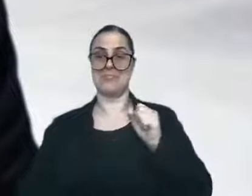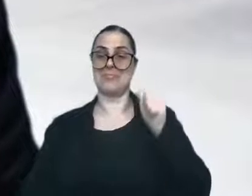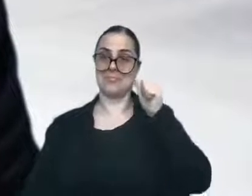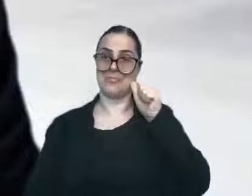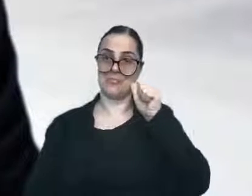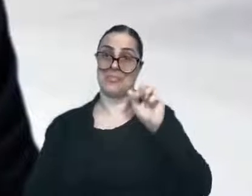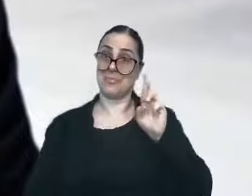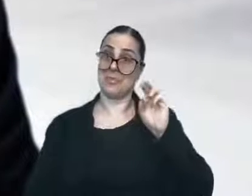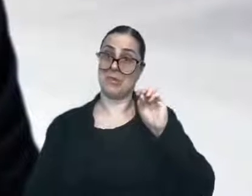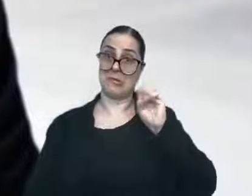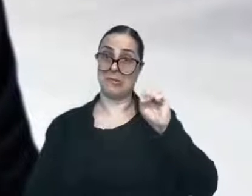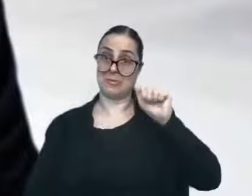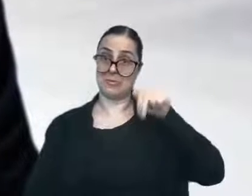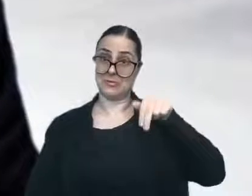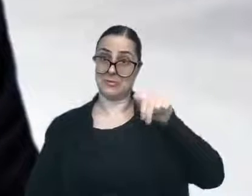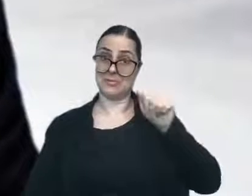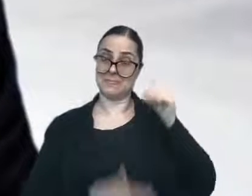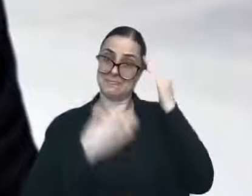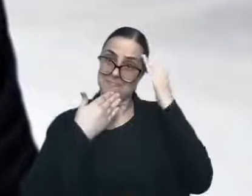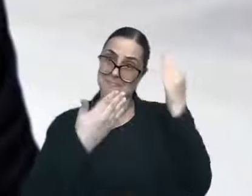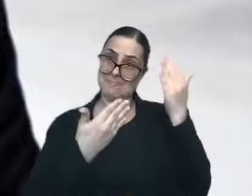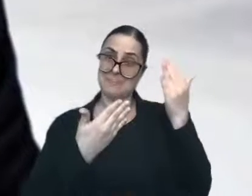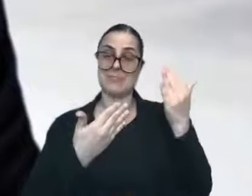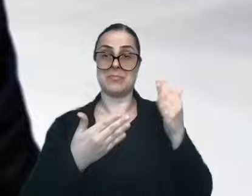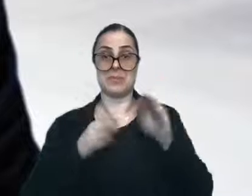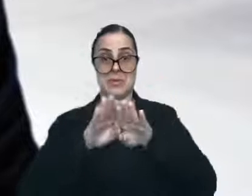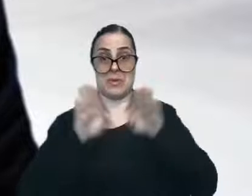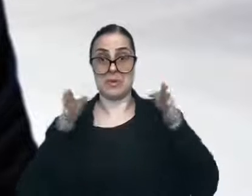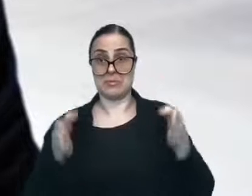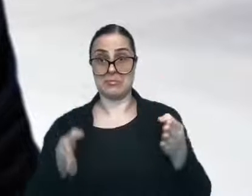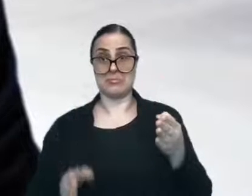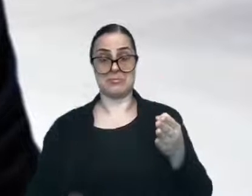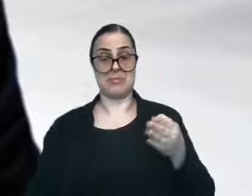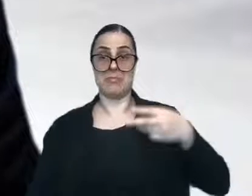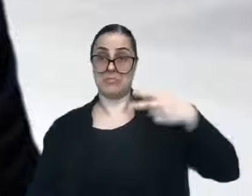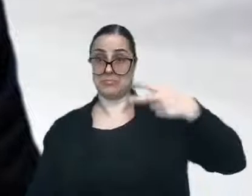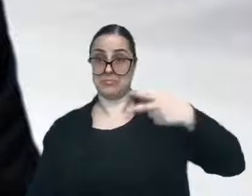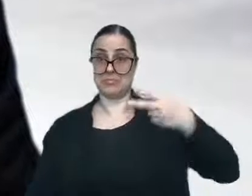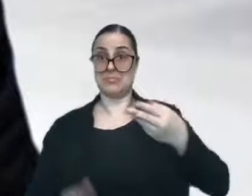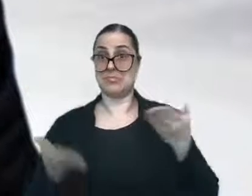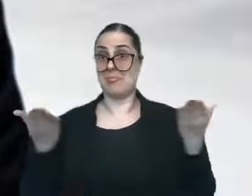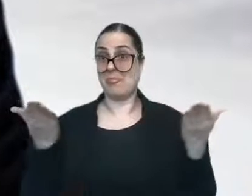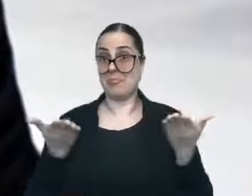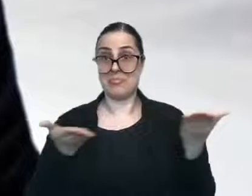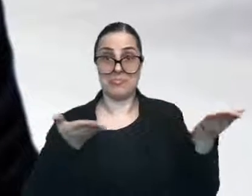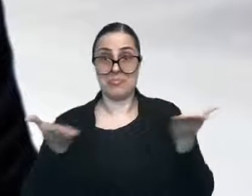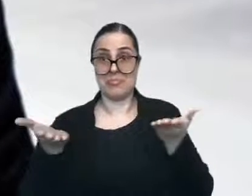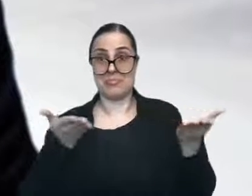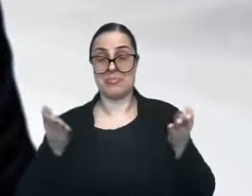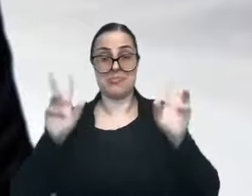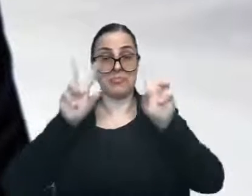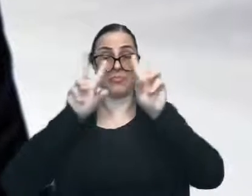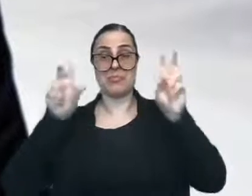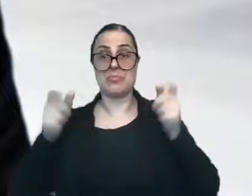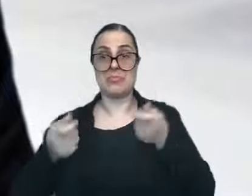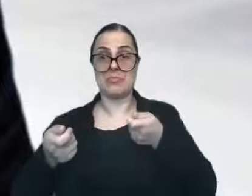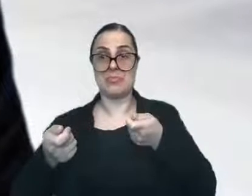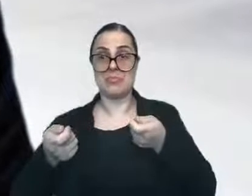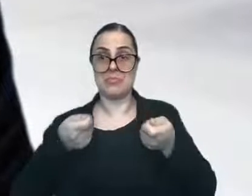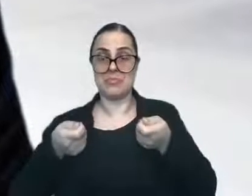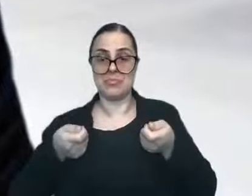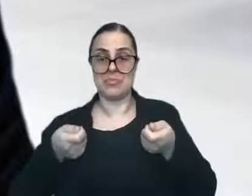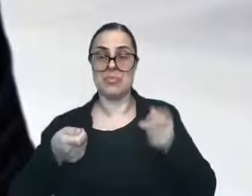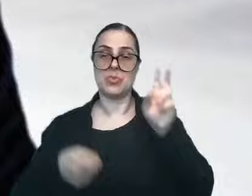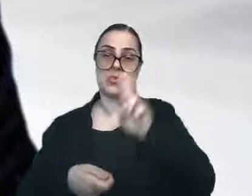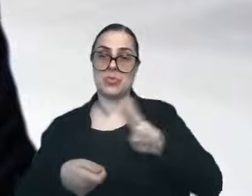Então, essa primeira mesa, segunda mesa, nós vamos falar do manejo volêmico, e eu gostaria de